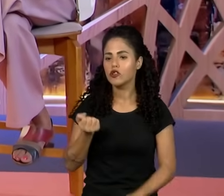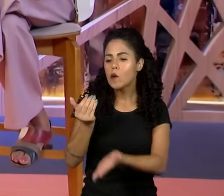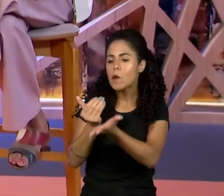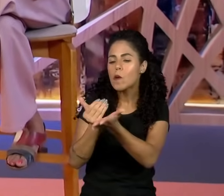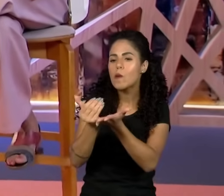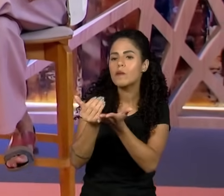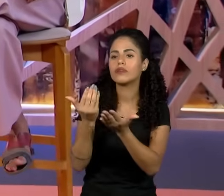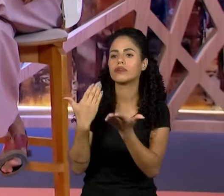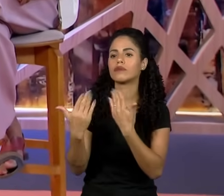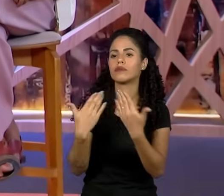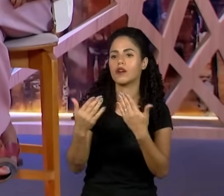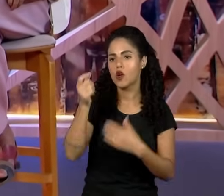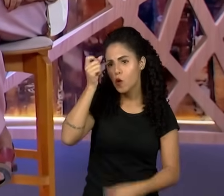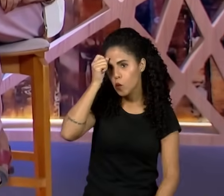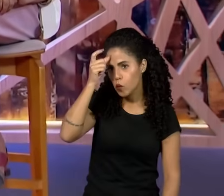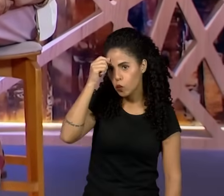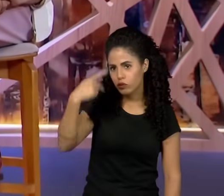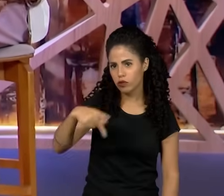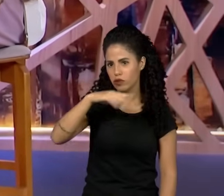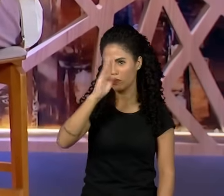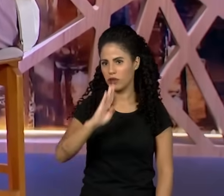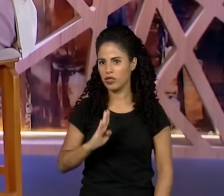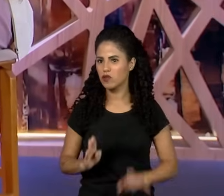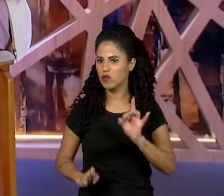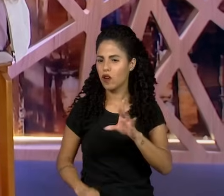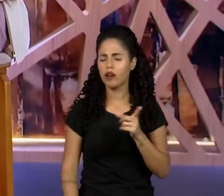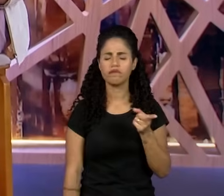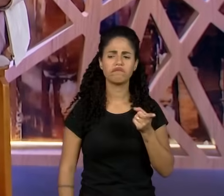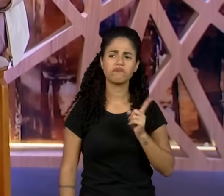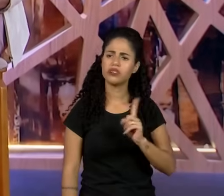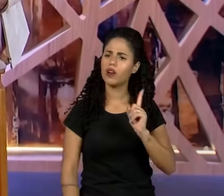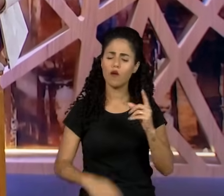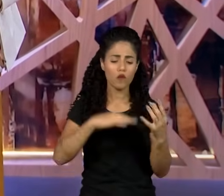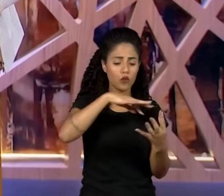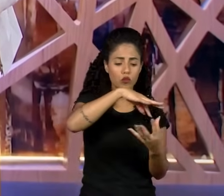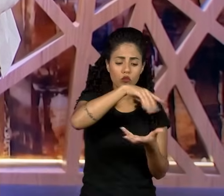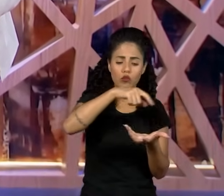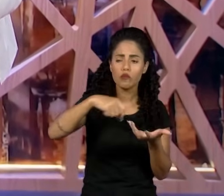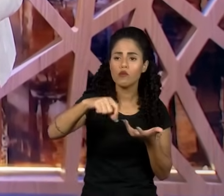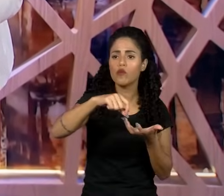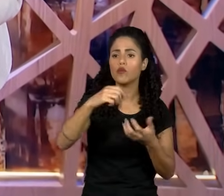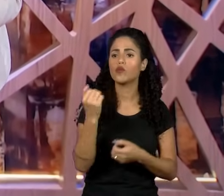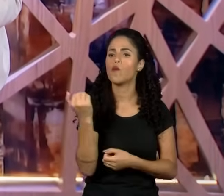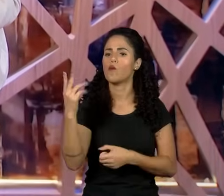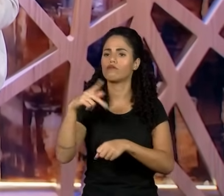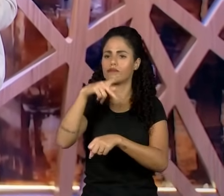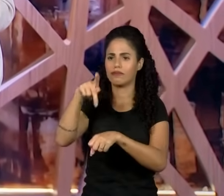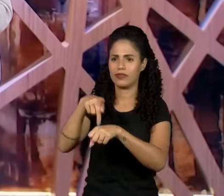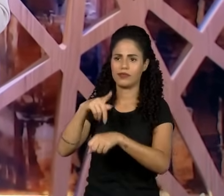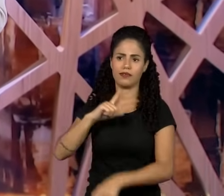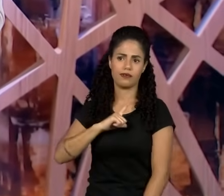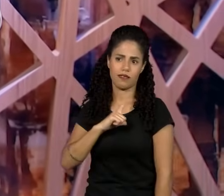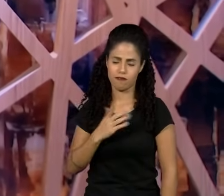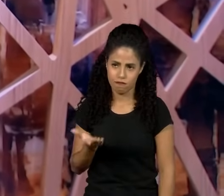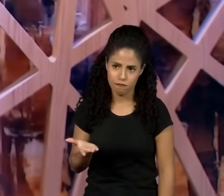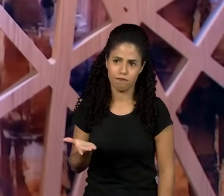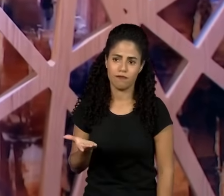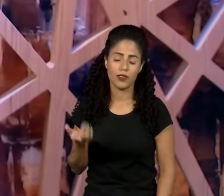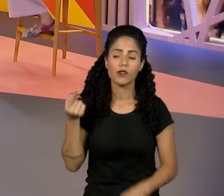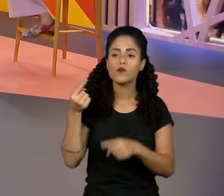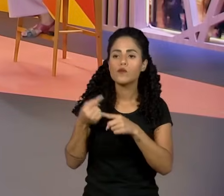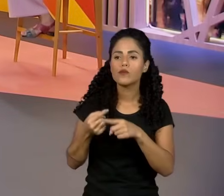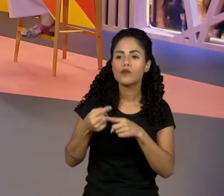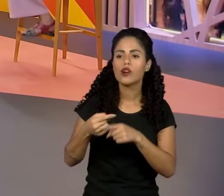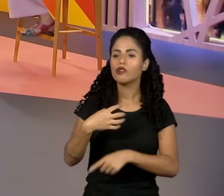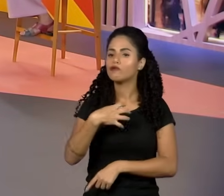não é uma cultura só do Brasil, né? A cultura do incentivo público, ela está presente em várias outras economias, em vários outros países, porque é uma forma de